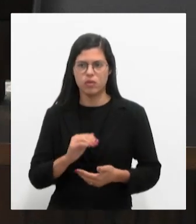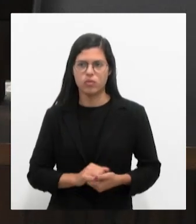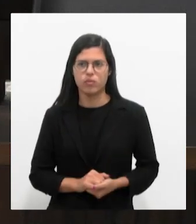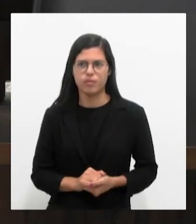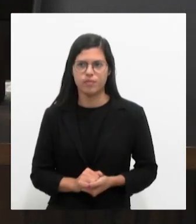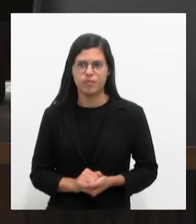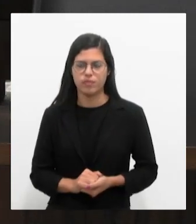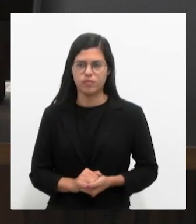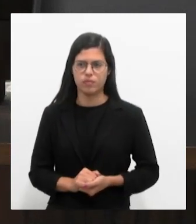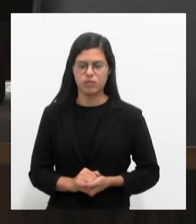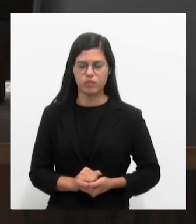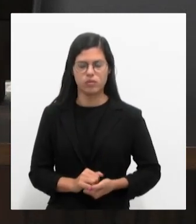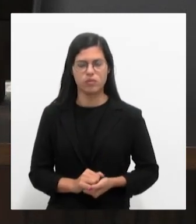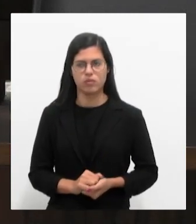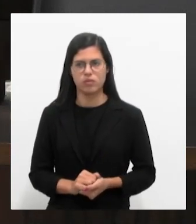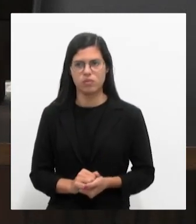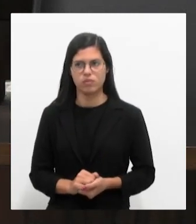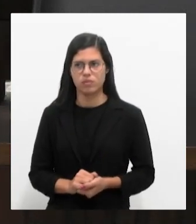Aprovado.